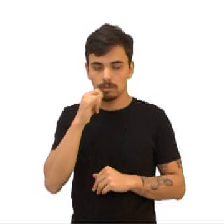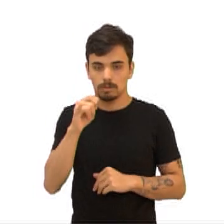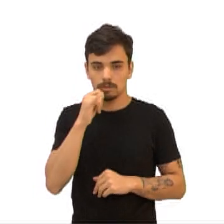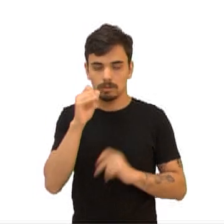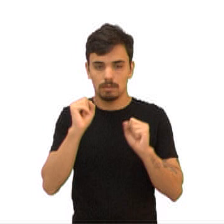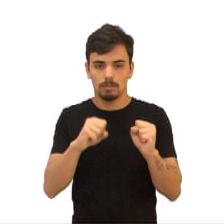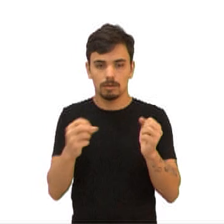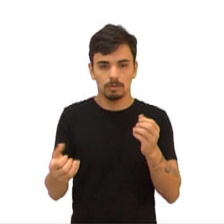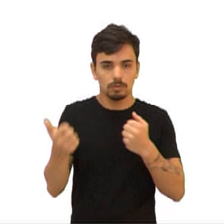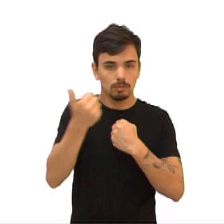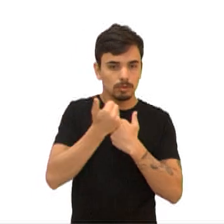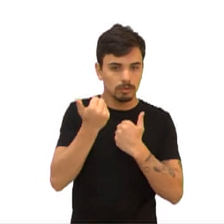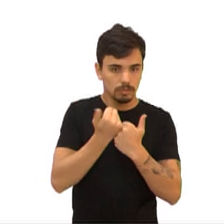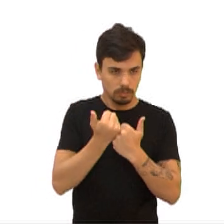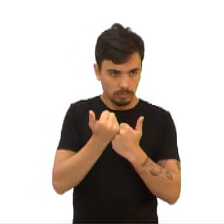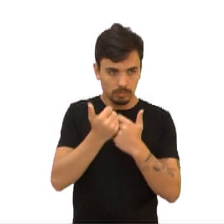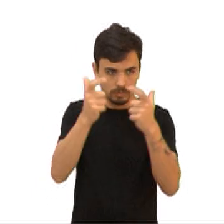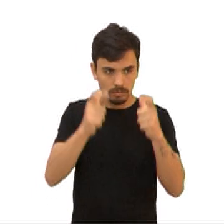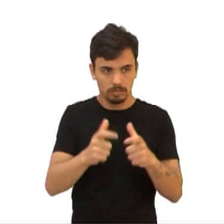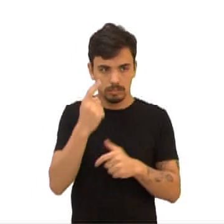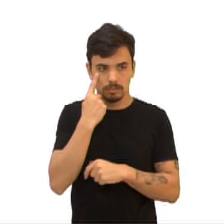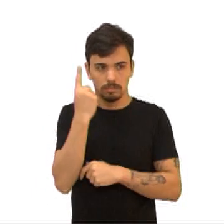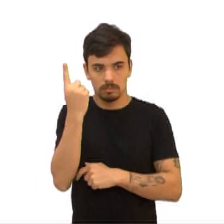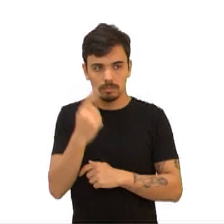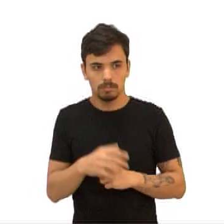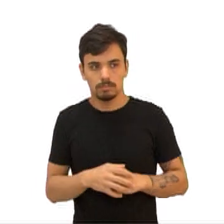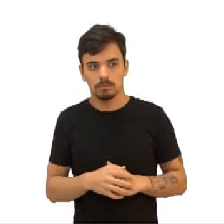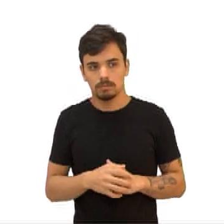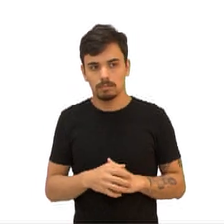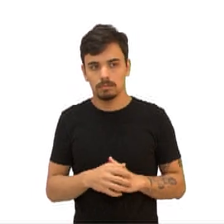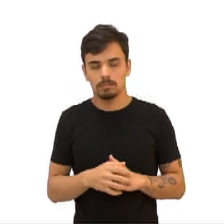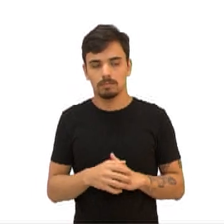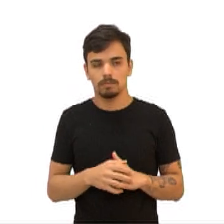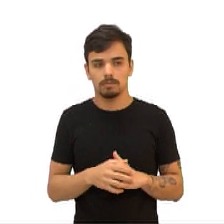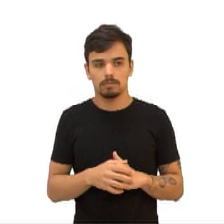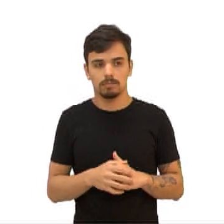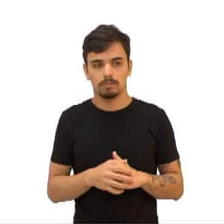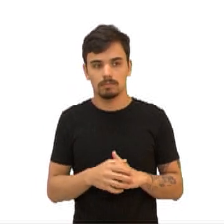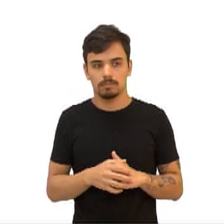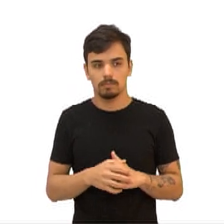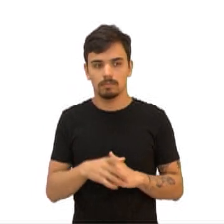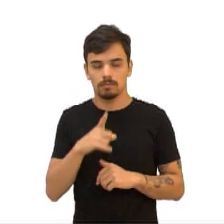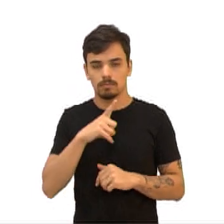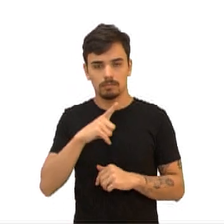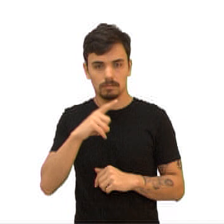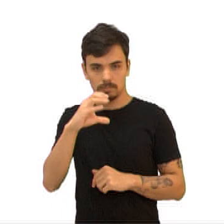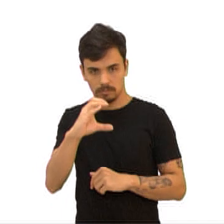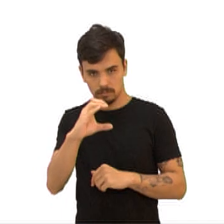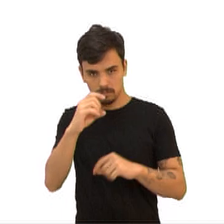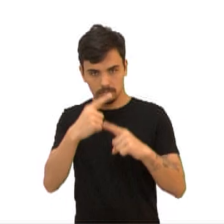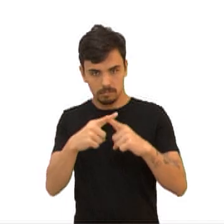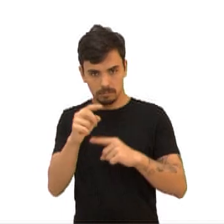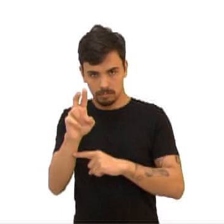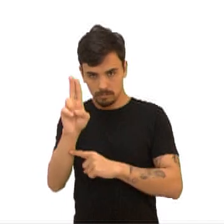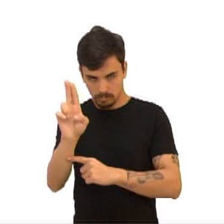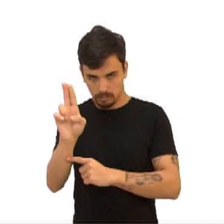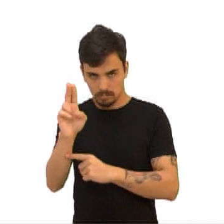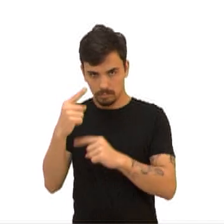no lugar da carga a capacitância vezes a tensão. Então, eu vou ter Cu vezes U,